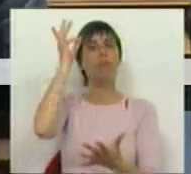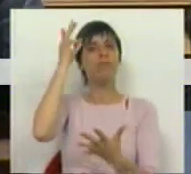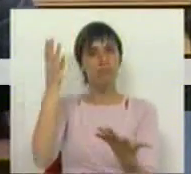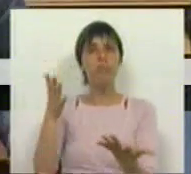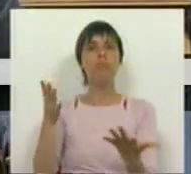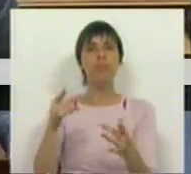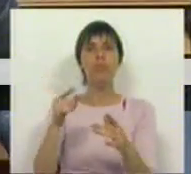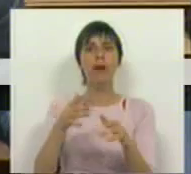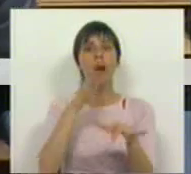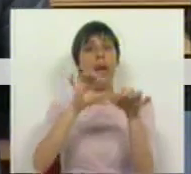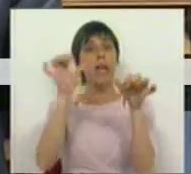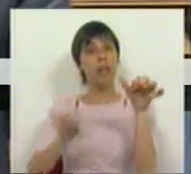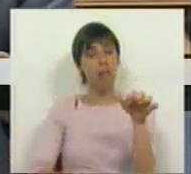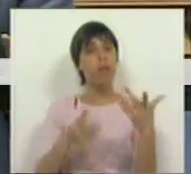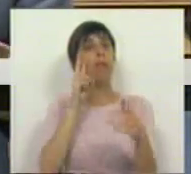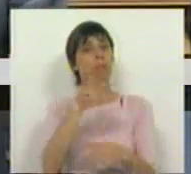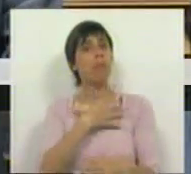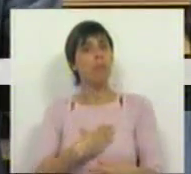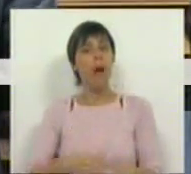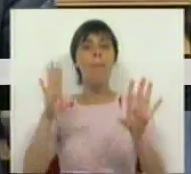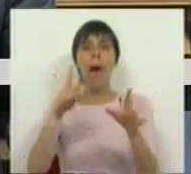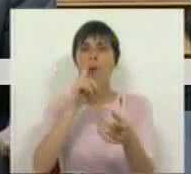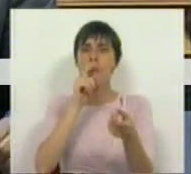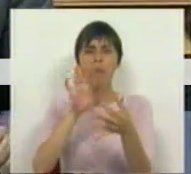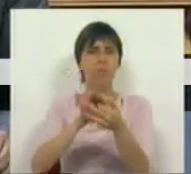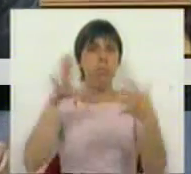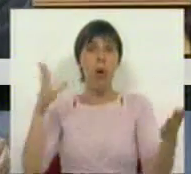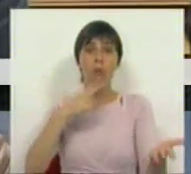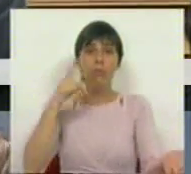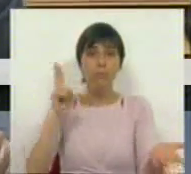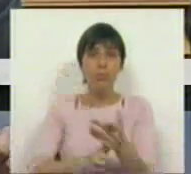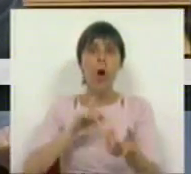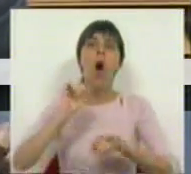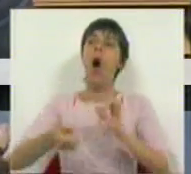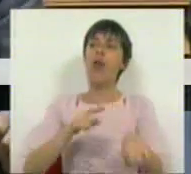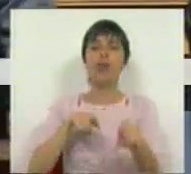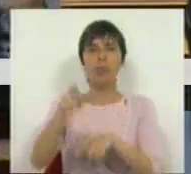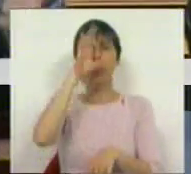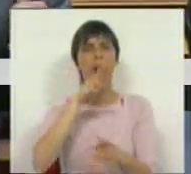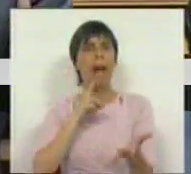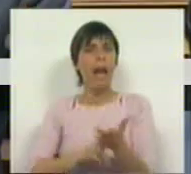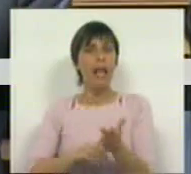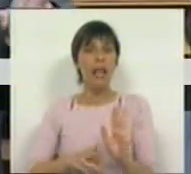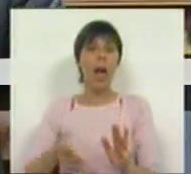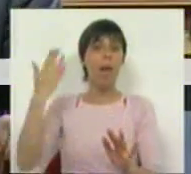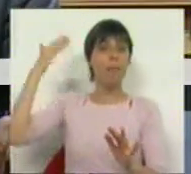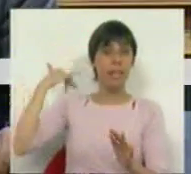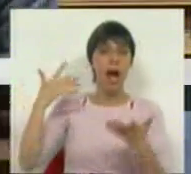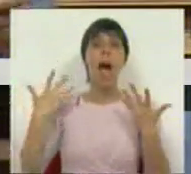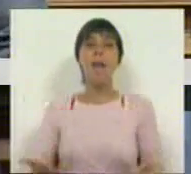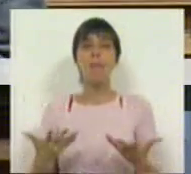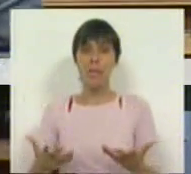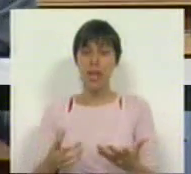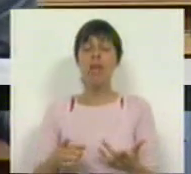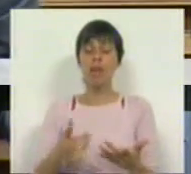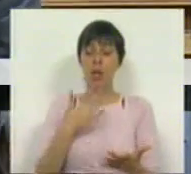aprecio parte da intervenção que fez. Agora, ela tem muito pouco a ver com o que é a realidade da política deste Governo, a passada, a presente